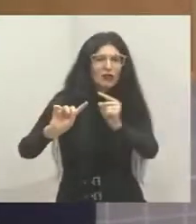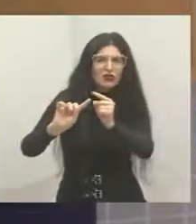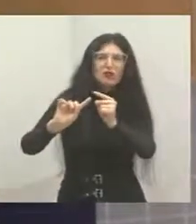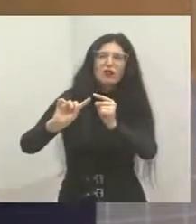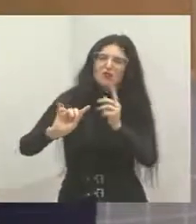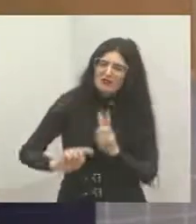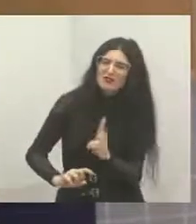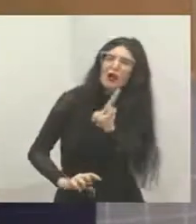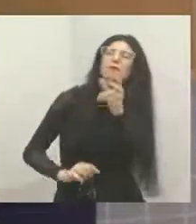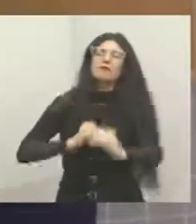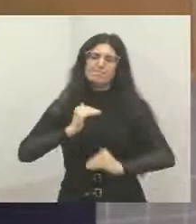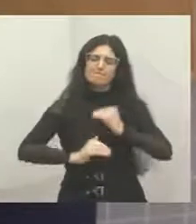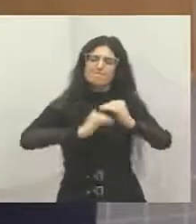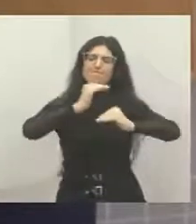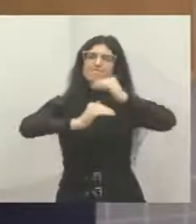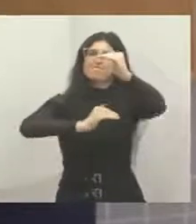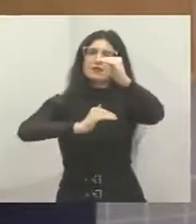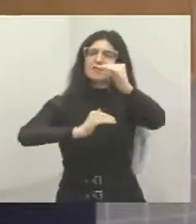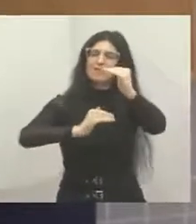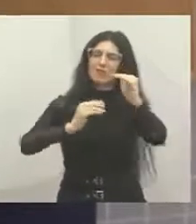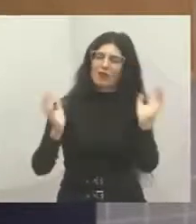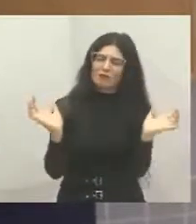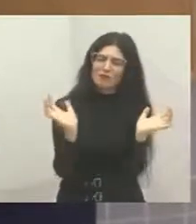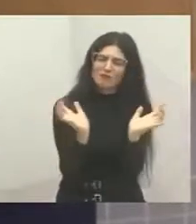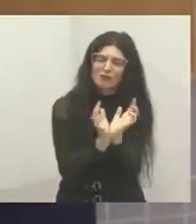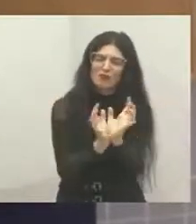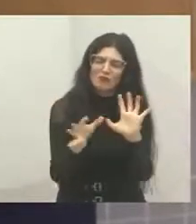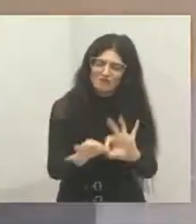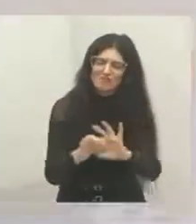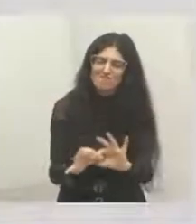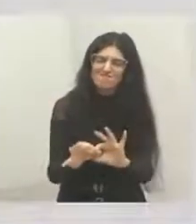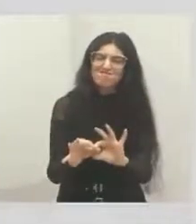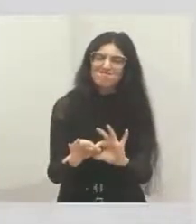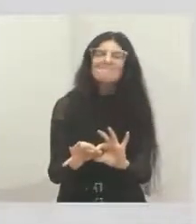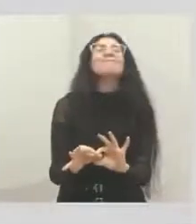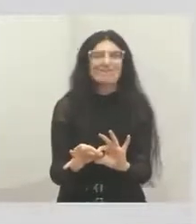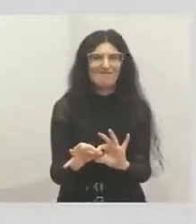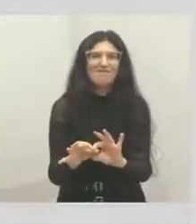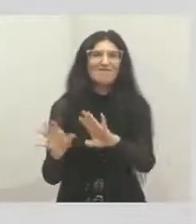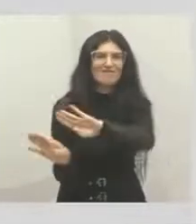à apresentação do segundo quadrimestre de 2020.